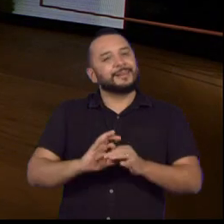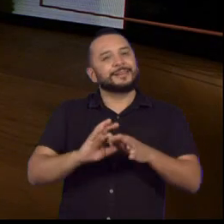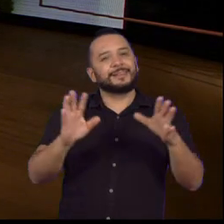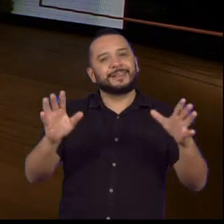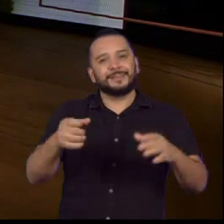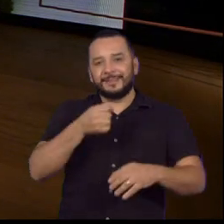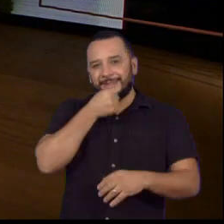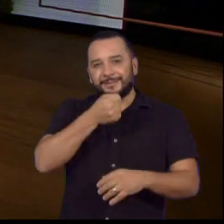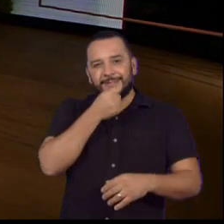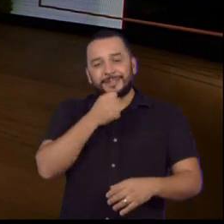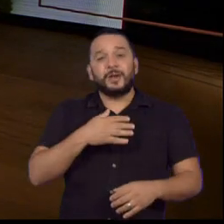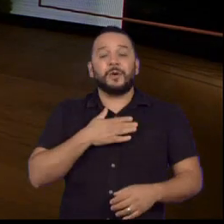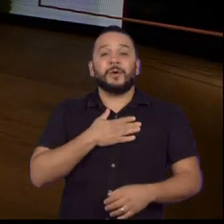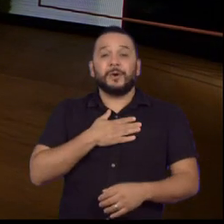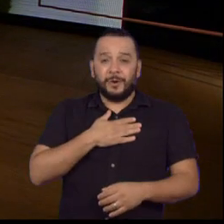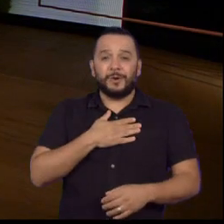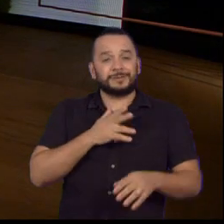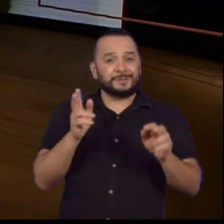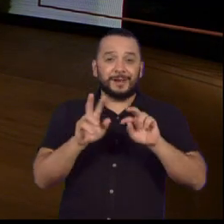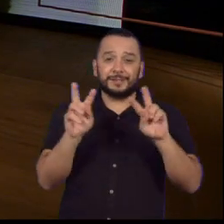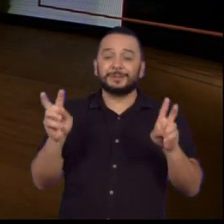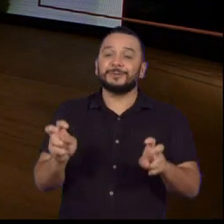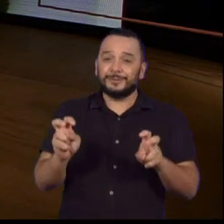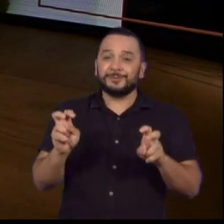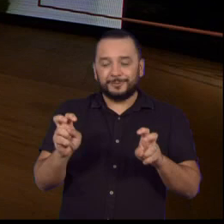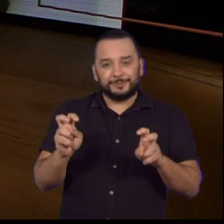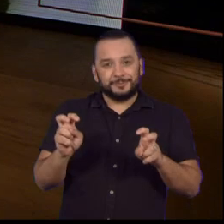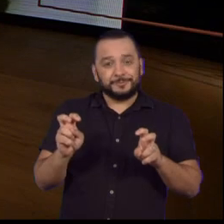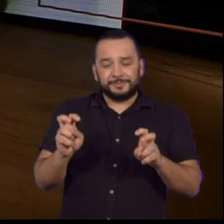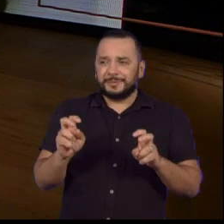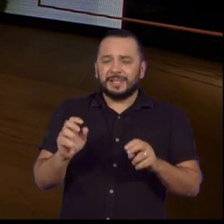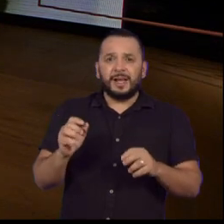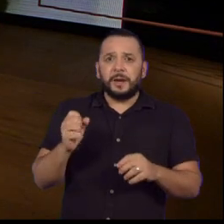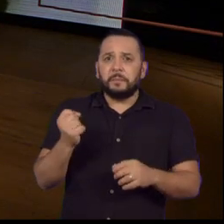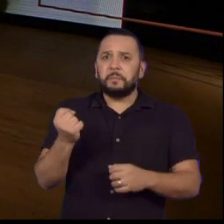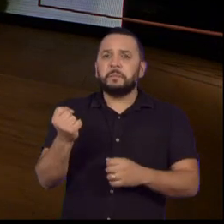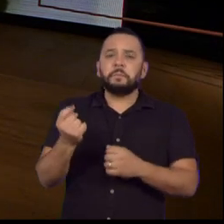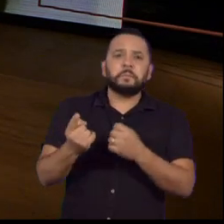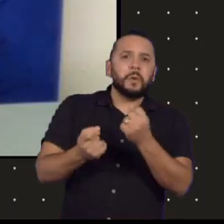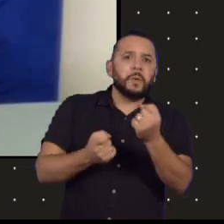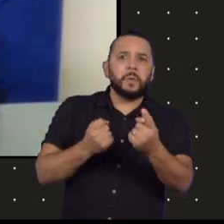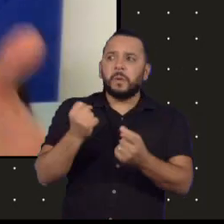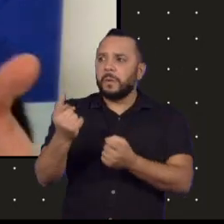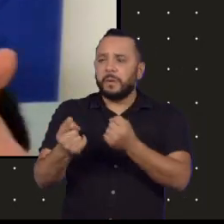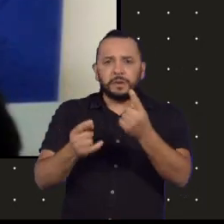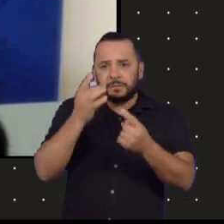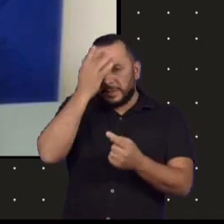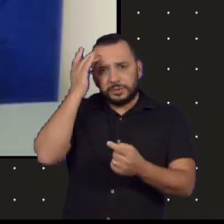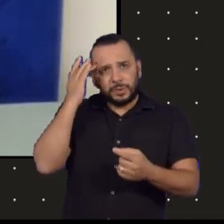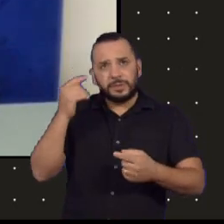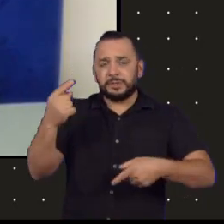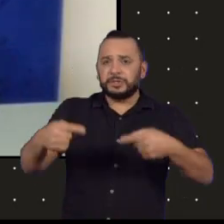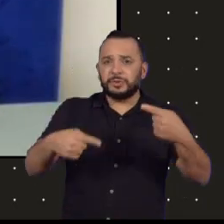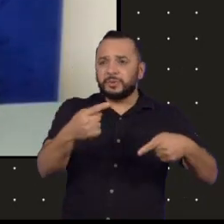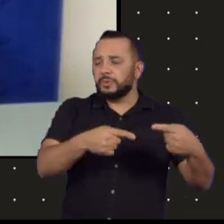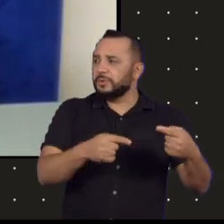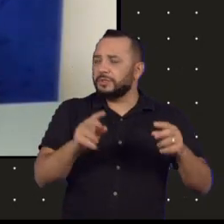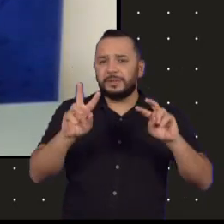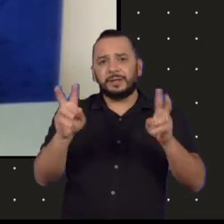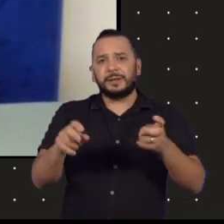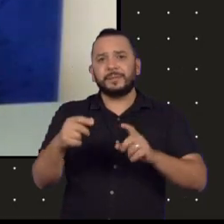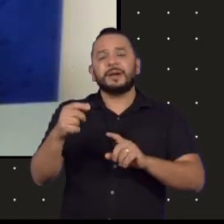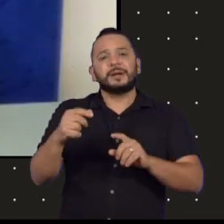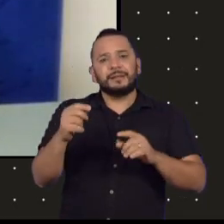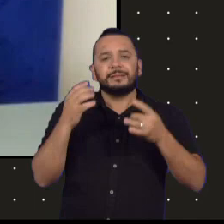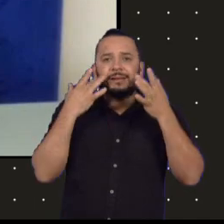gosto de falar. Eu acho que é um assunto que pouca gente fala, se discute. Se faz teatro, mas se